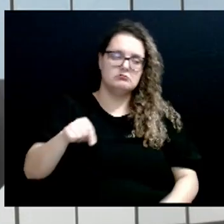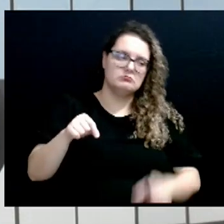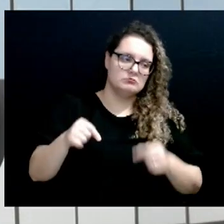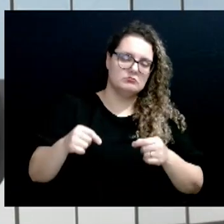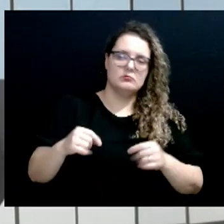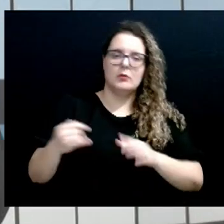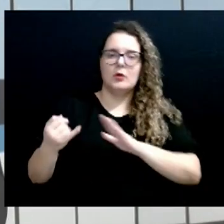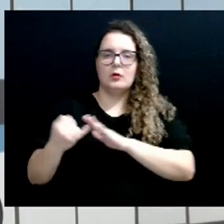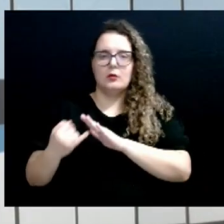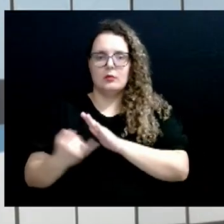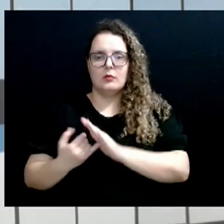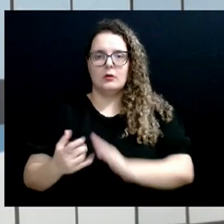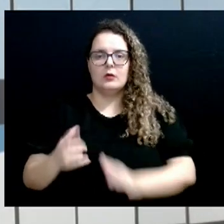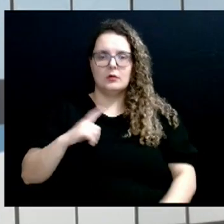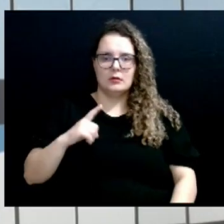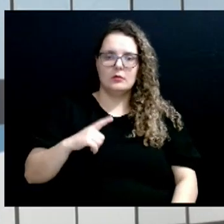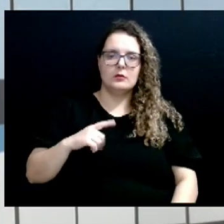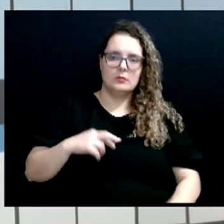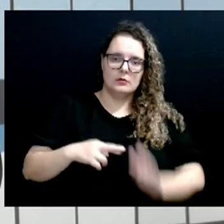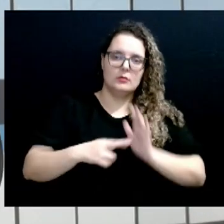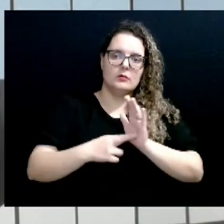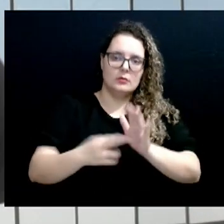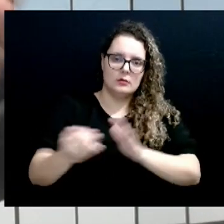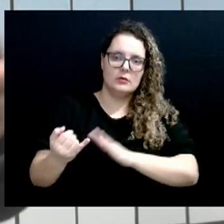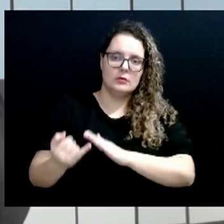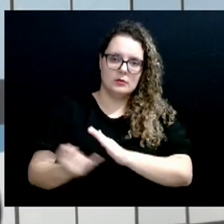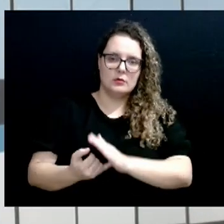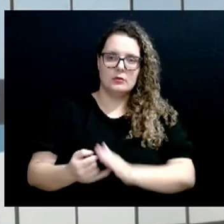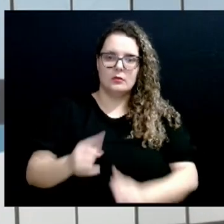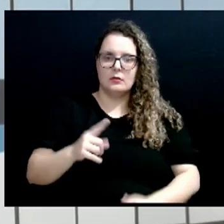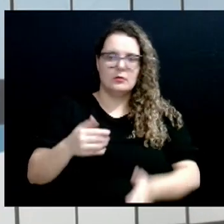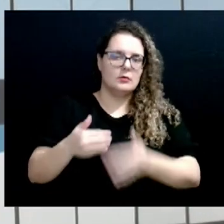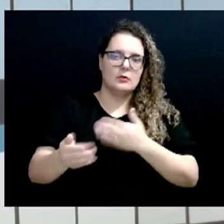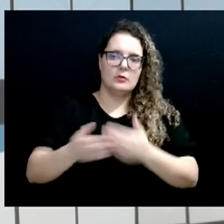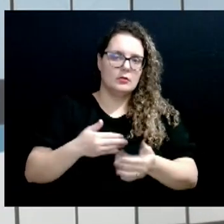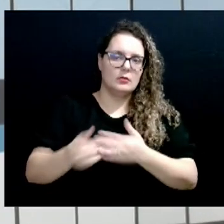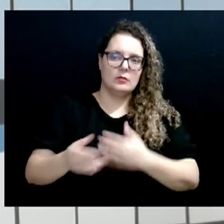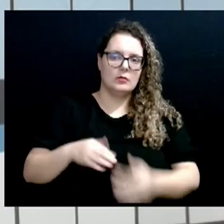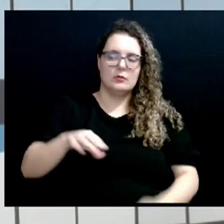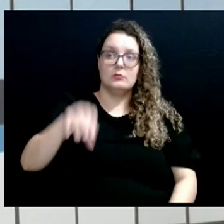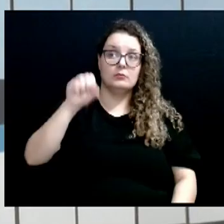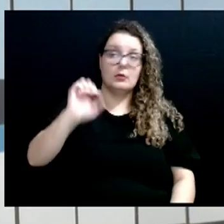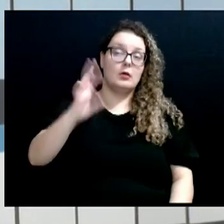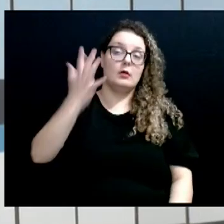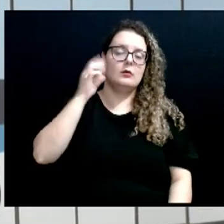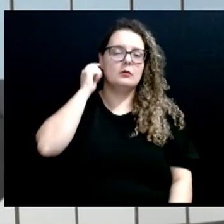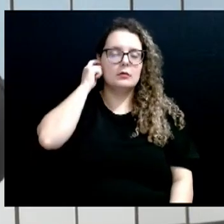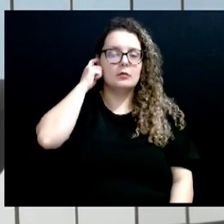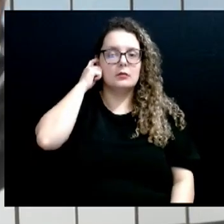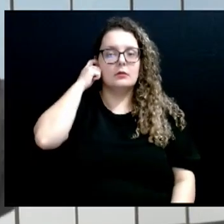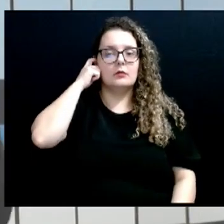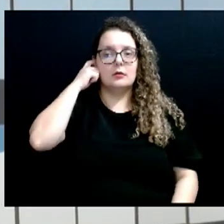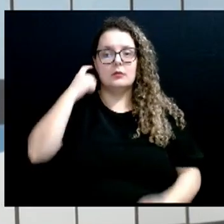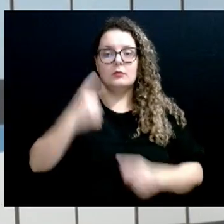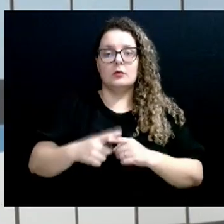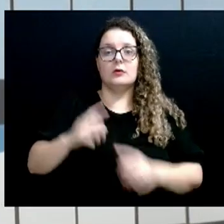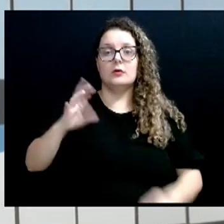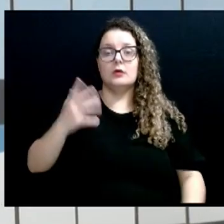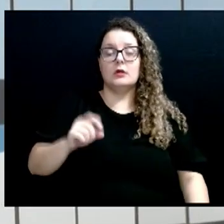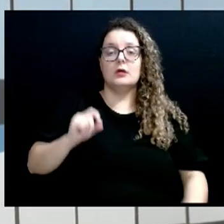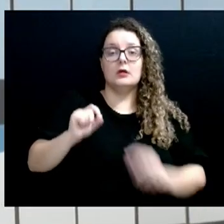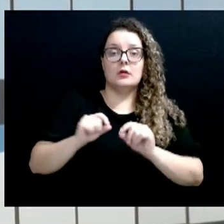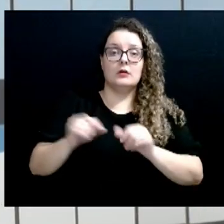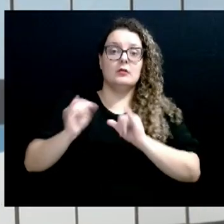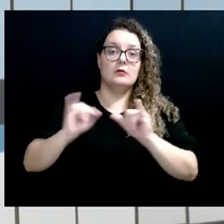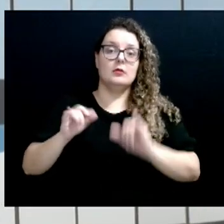que tenham bastante referência desse instrutor. Não peguem qualquer um que aparecer. Por quê? Com isso aí vai acontecer o quê? Quem fizer mais propaganda vai ter mais